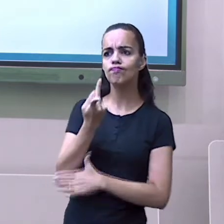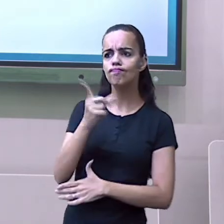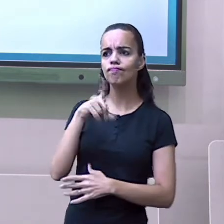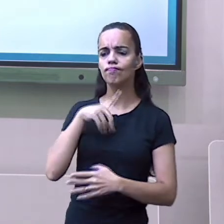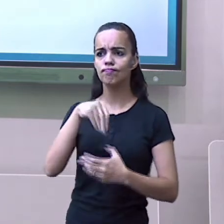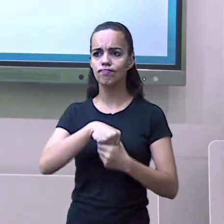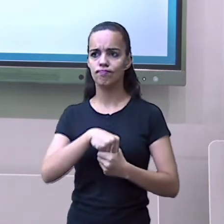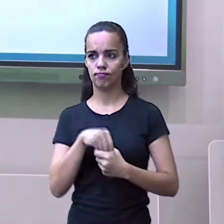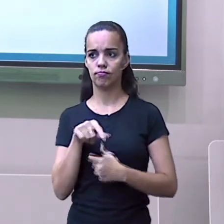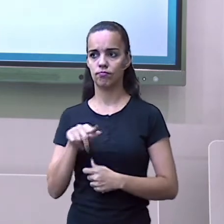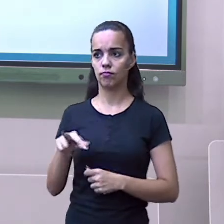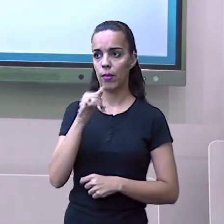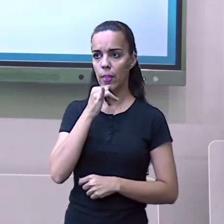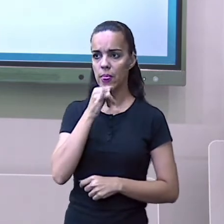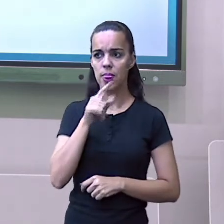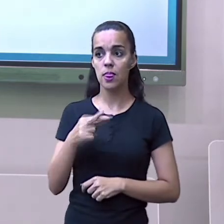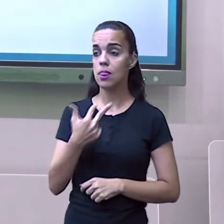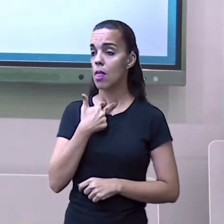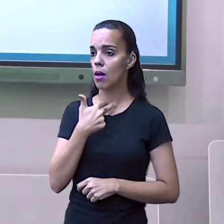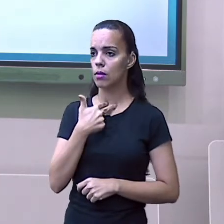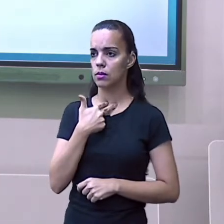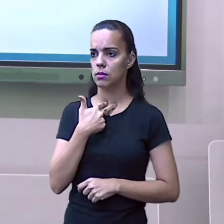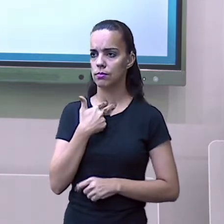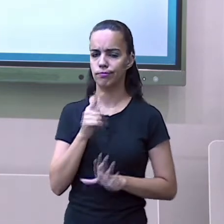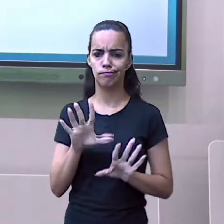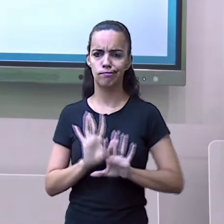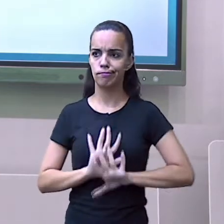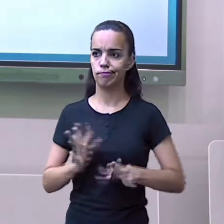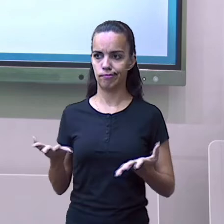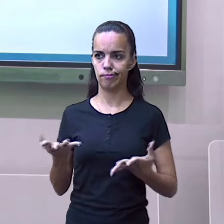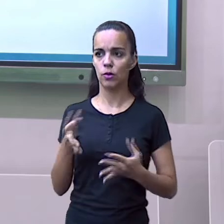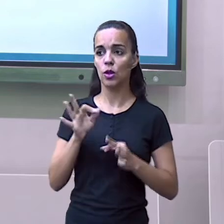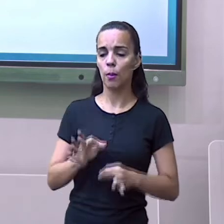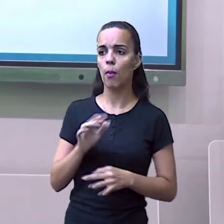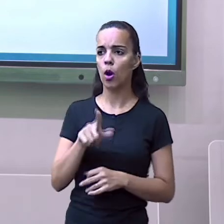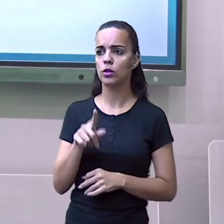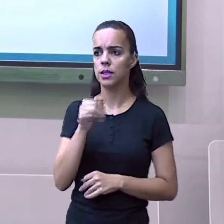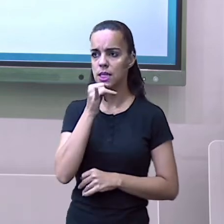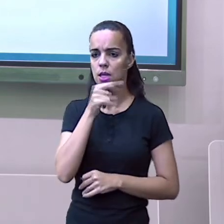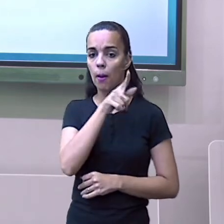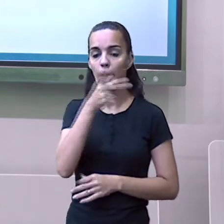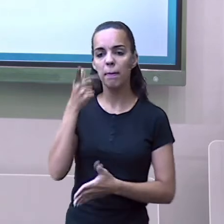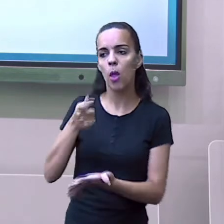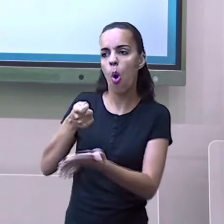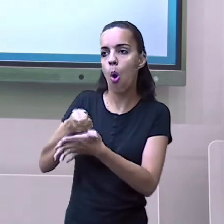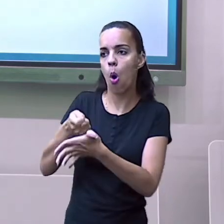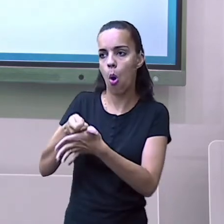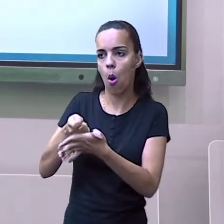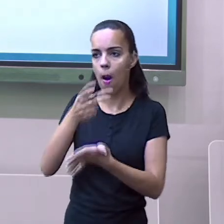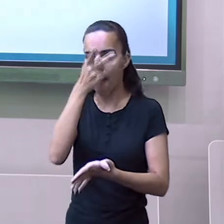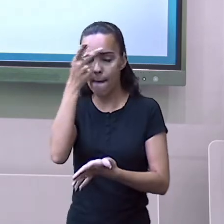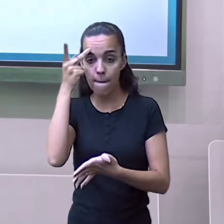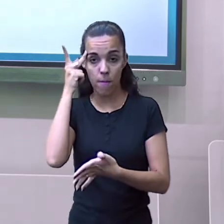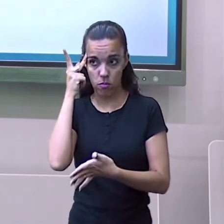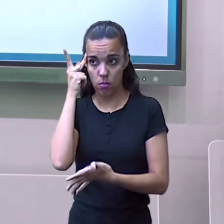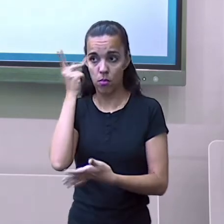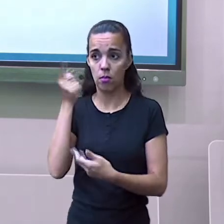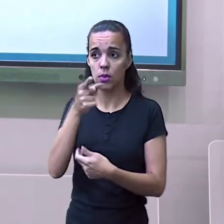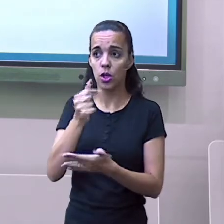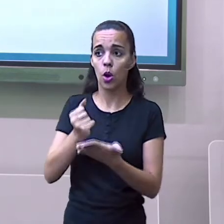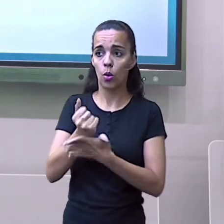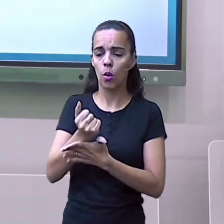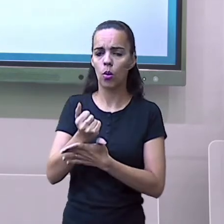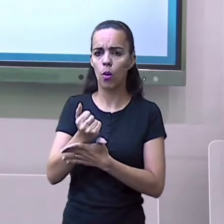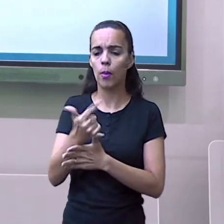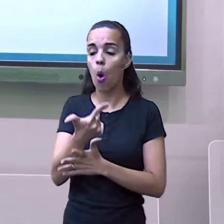casada. A venda casada nada mais é do que obrigar o consumidor a comprar